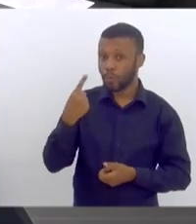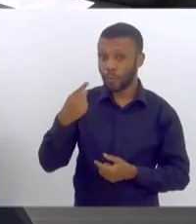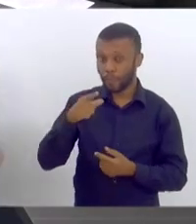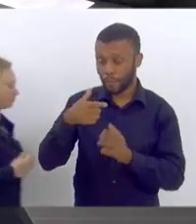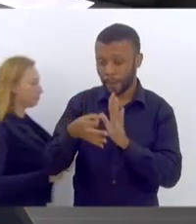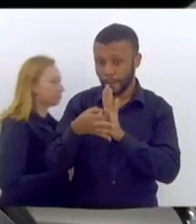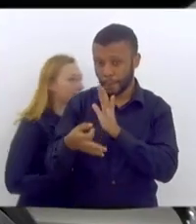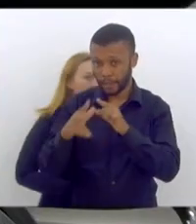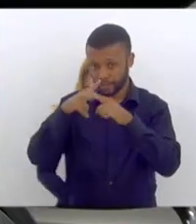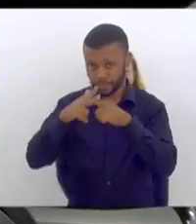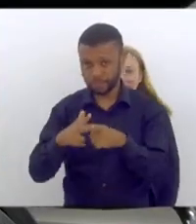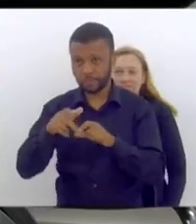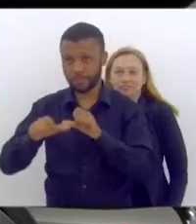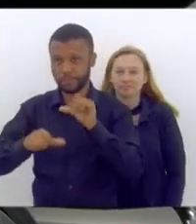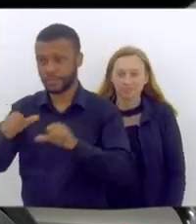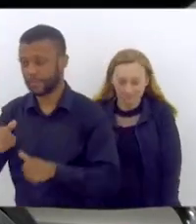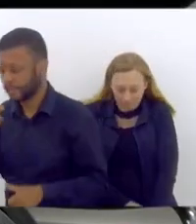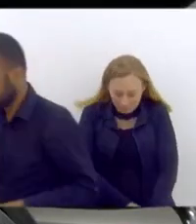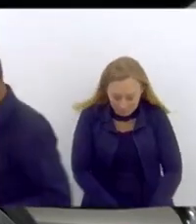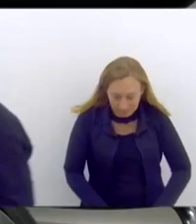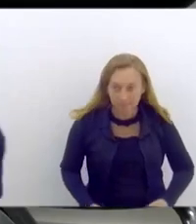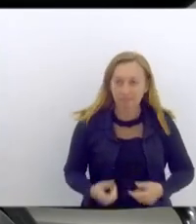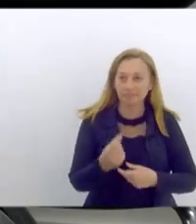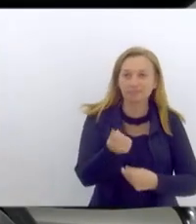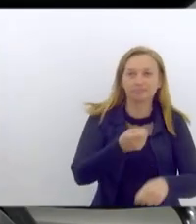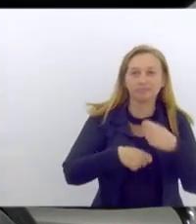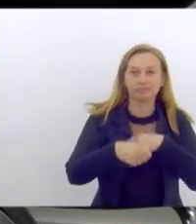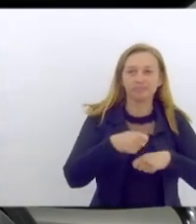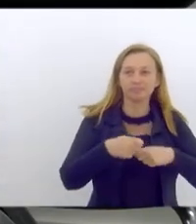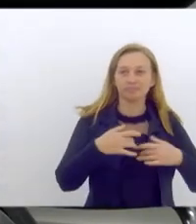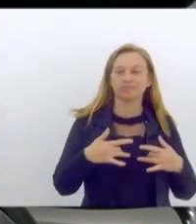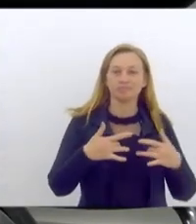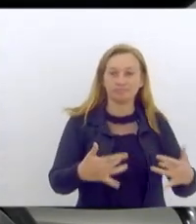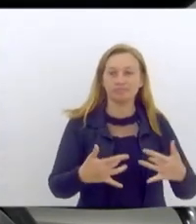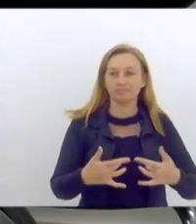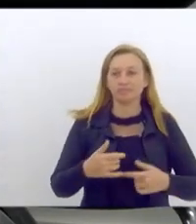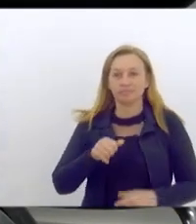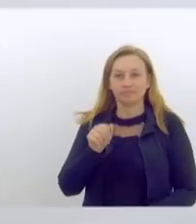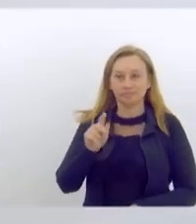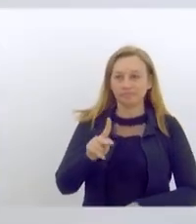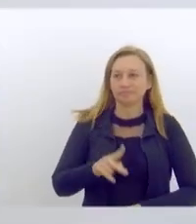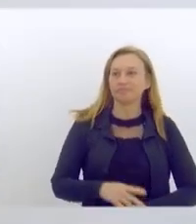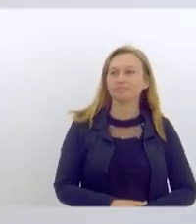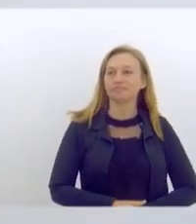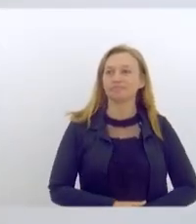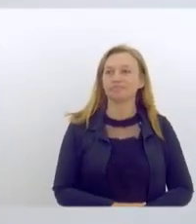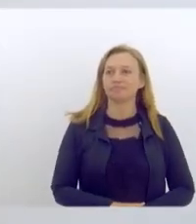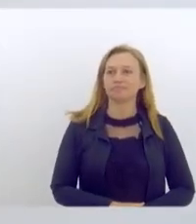um foi a inclusão dos Empreendimentos de economia solidária Ok ampliação de público alvo